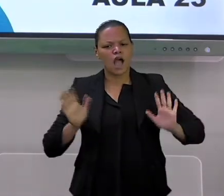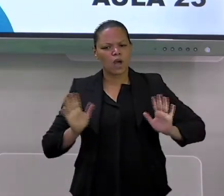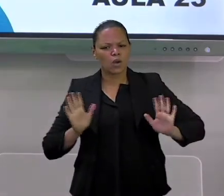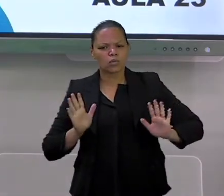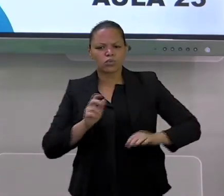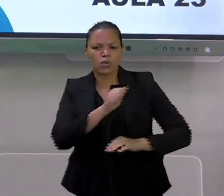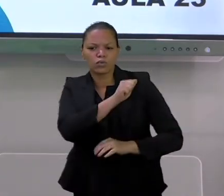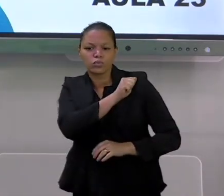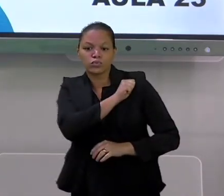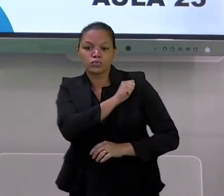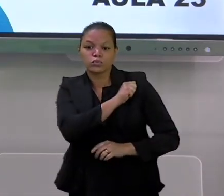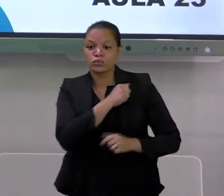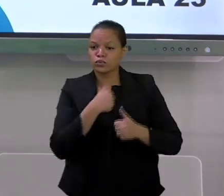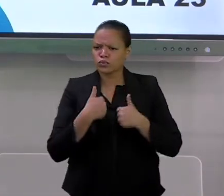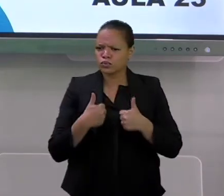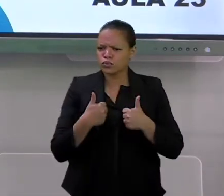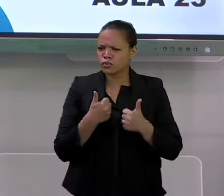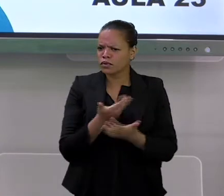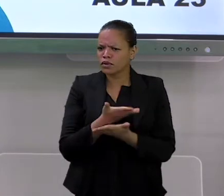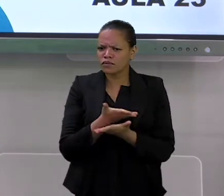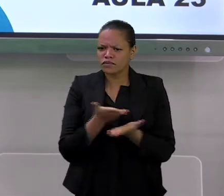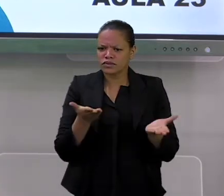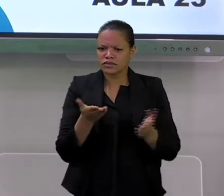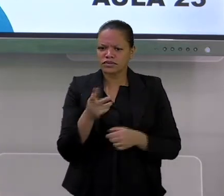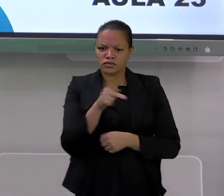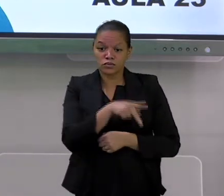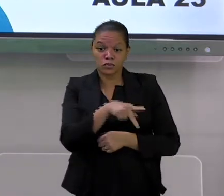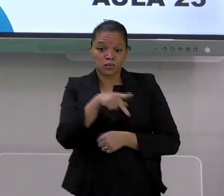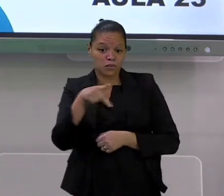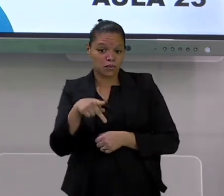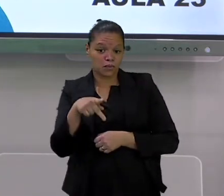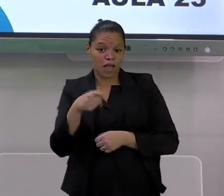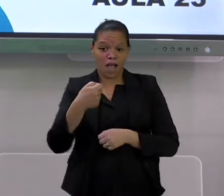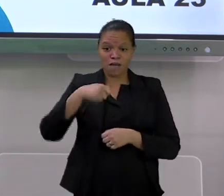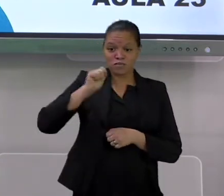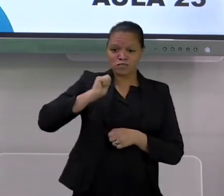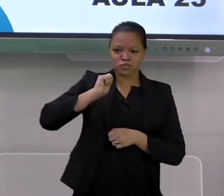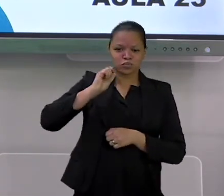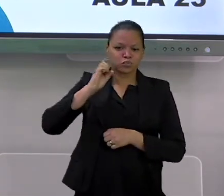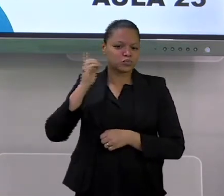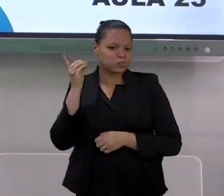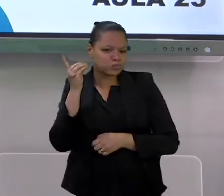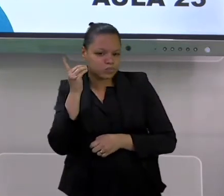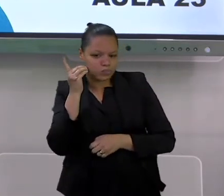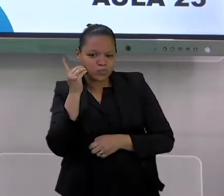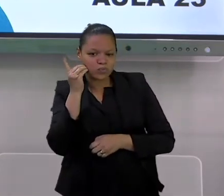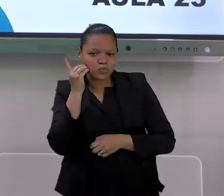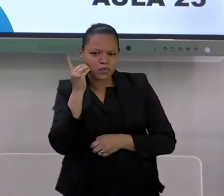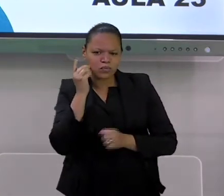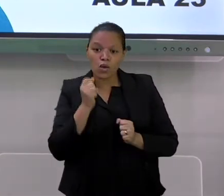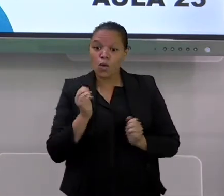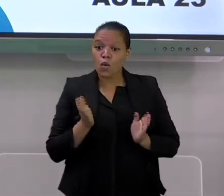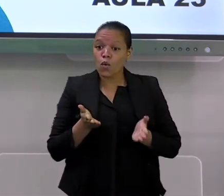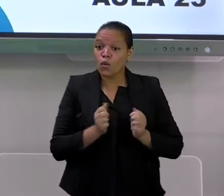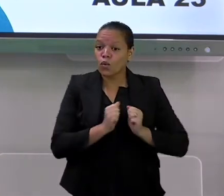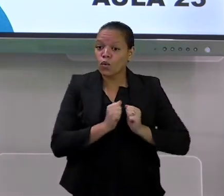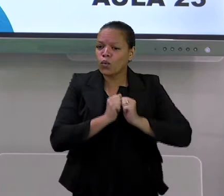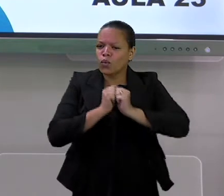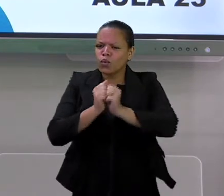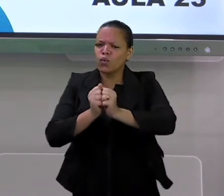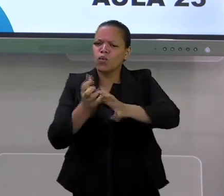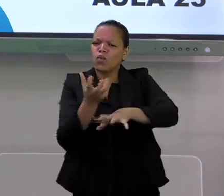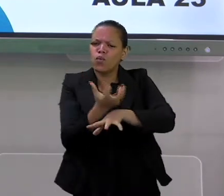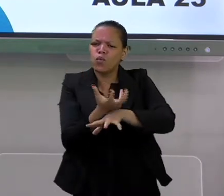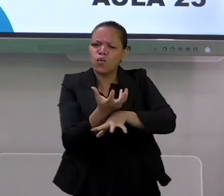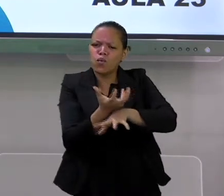Olá, meus queridos estudantes, tudo bem com vocês? Eu sou a professora Daniele Cristine e nós vamos juntos ficar com o componente curricular